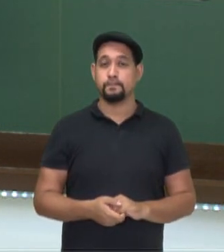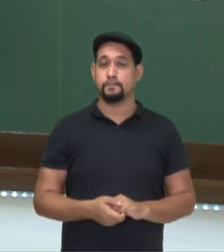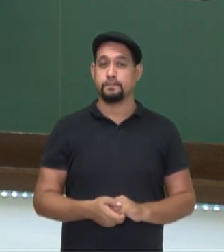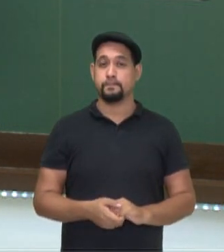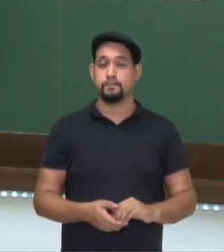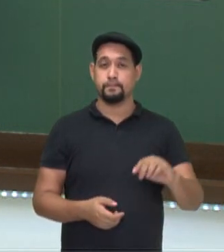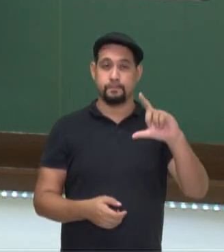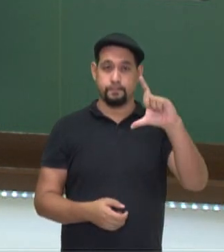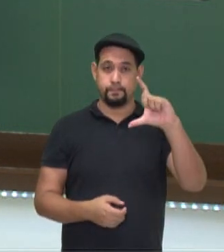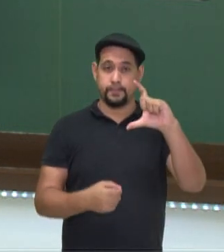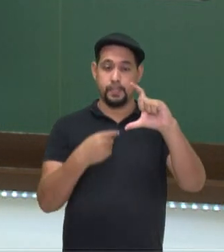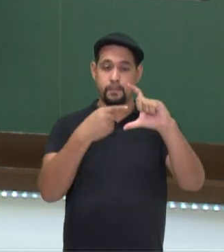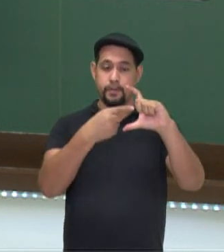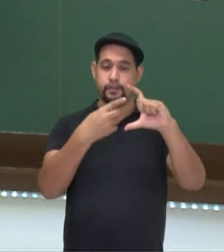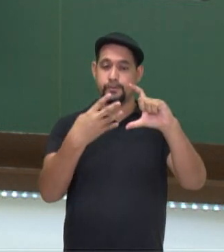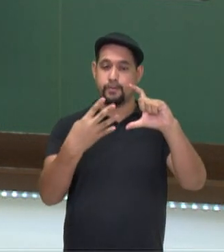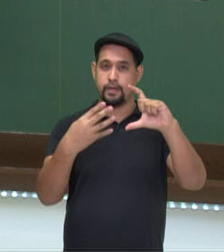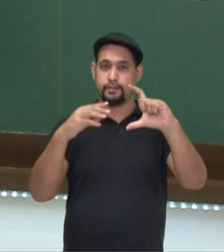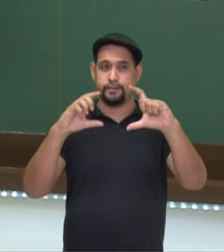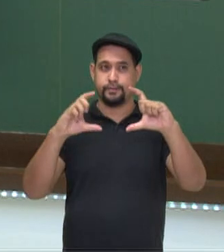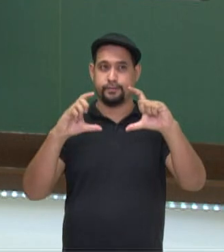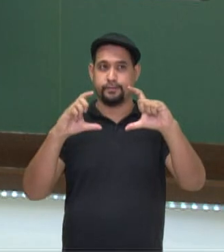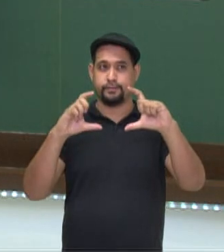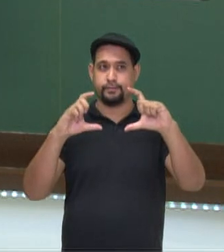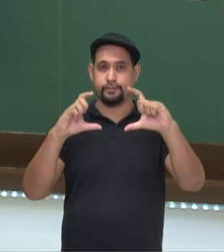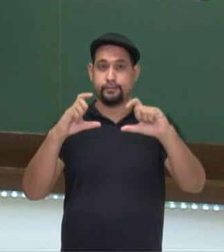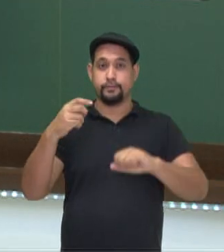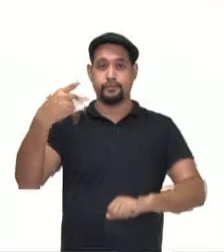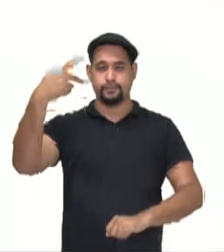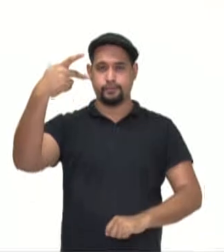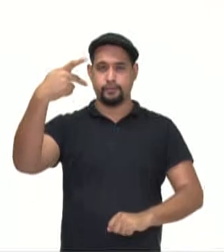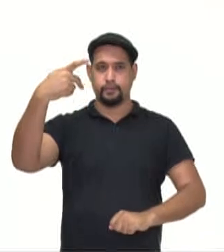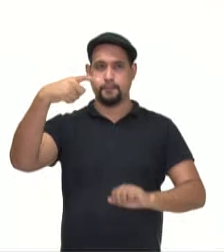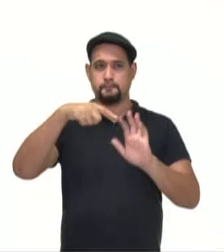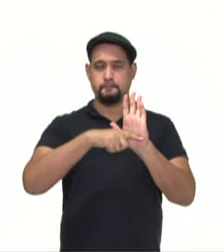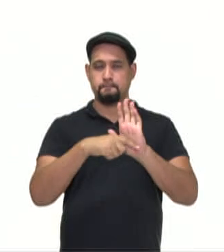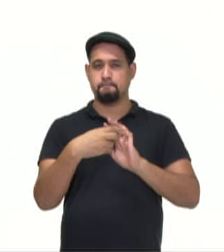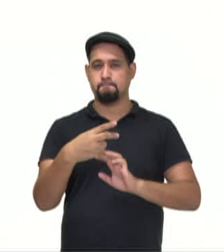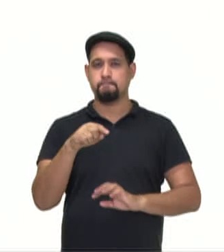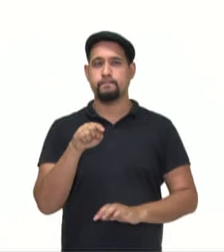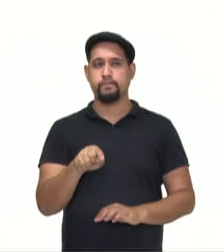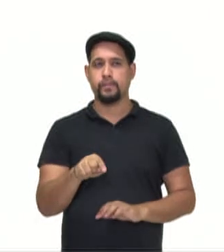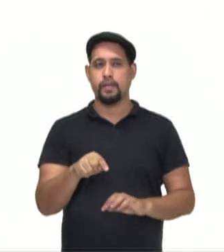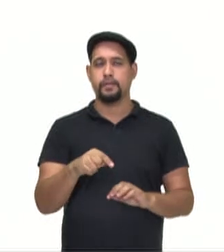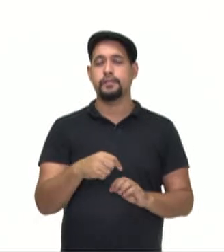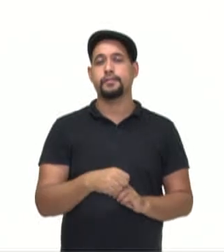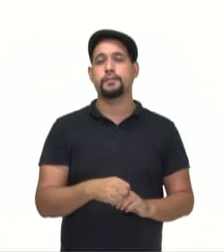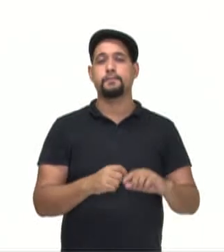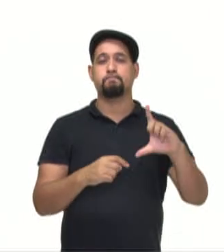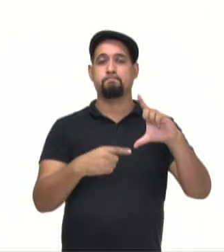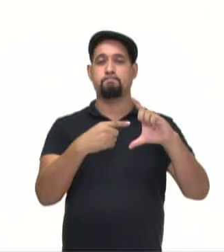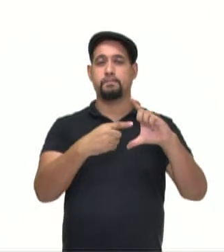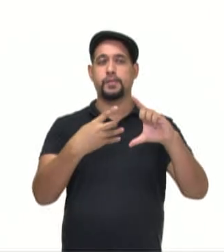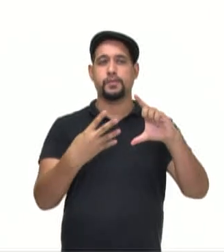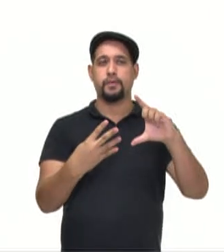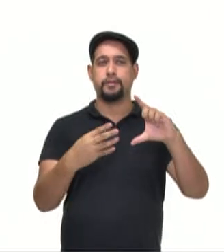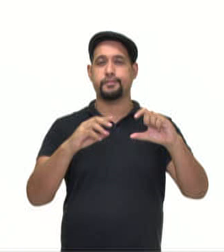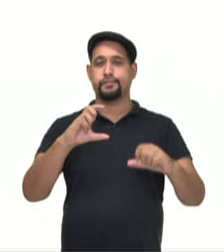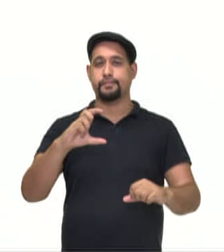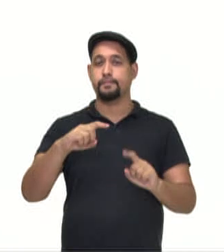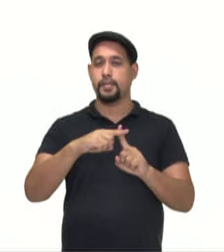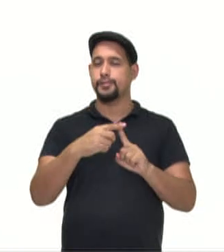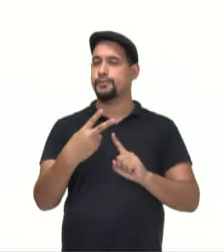Menos 4 entre parênteses elevado ao quadrado. Menos 2 vezes menos 4 entre parênteses mais